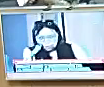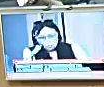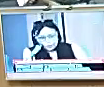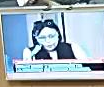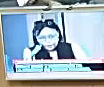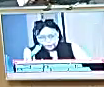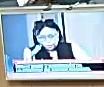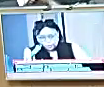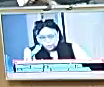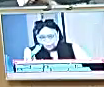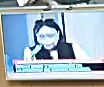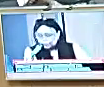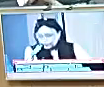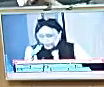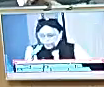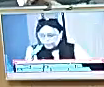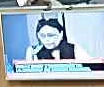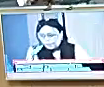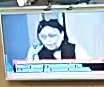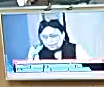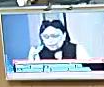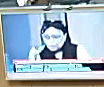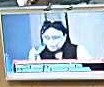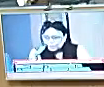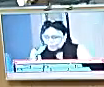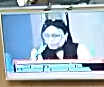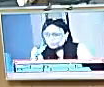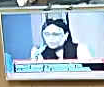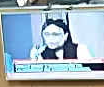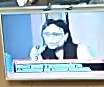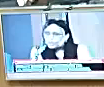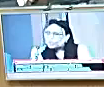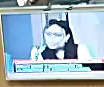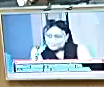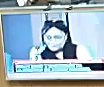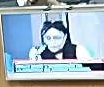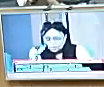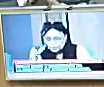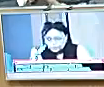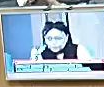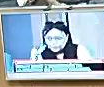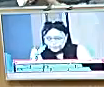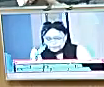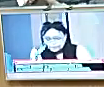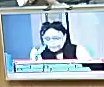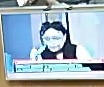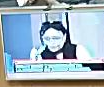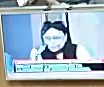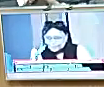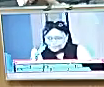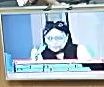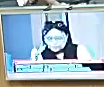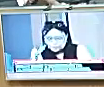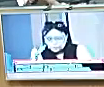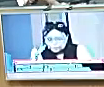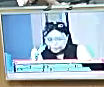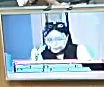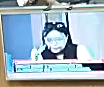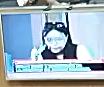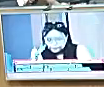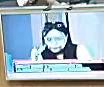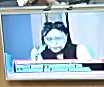acompanhando que isso fique bem é registrado a gente ressalta a importância da criação dessa lei